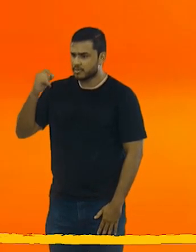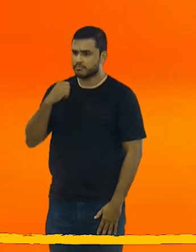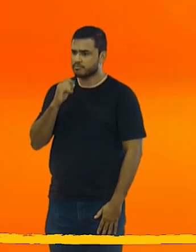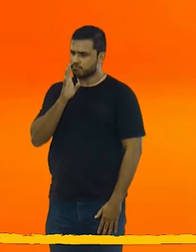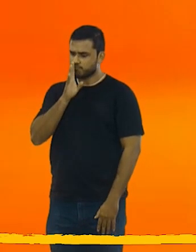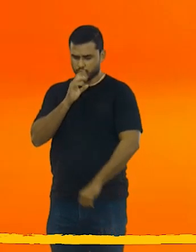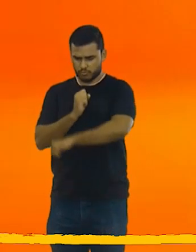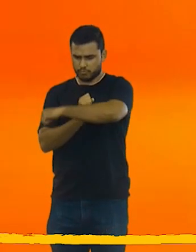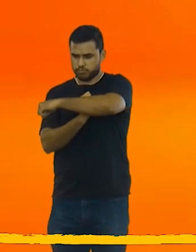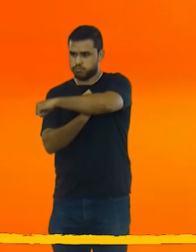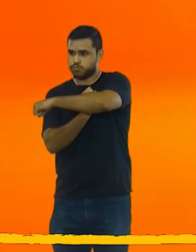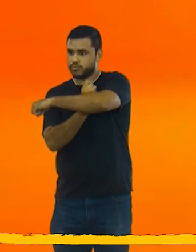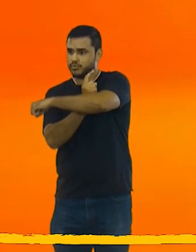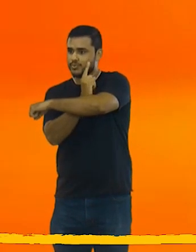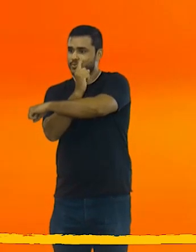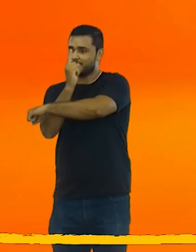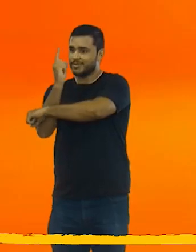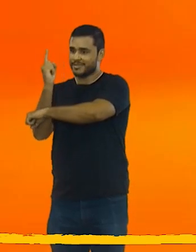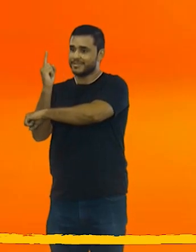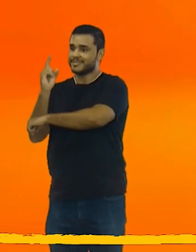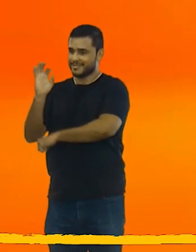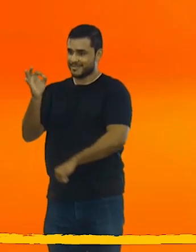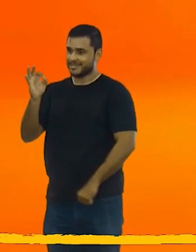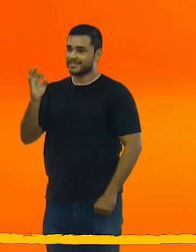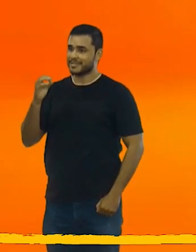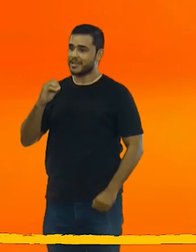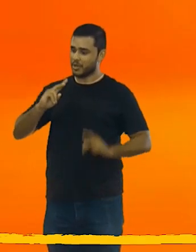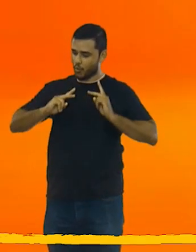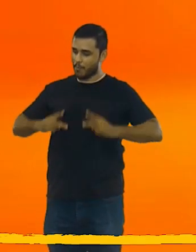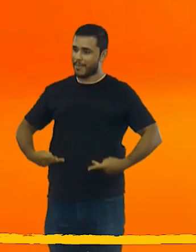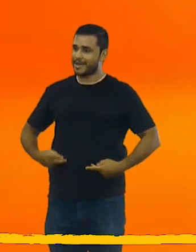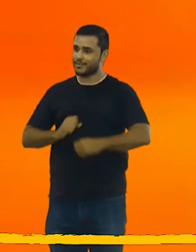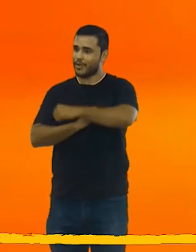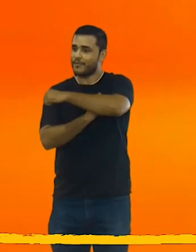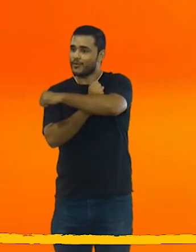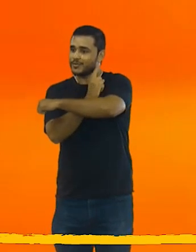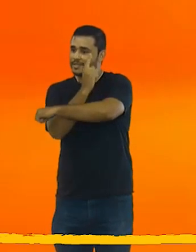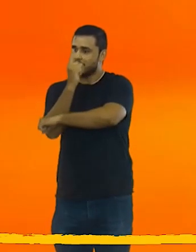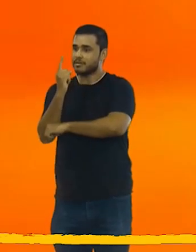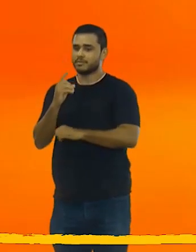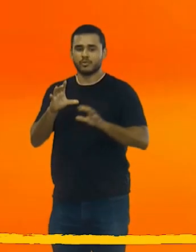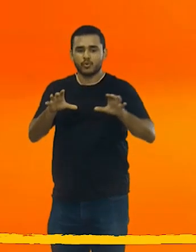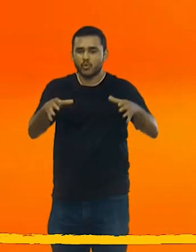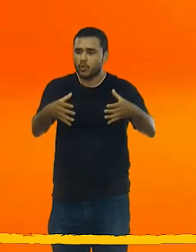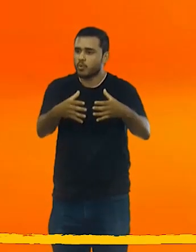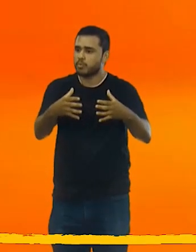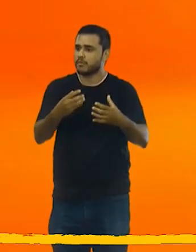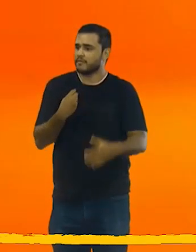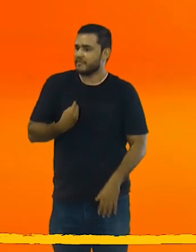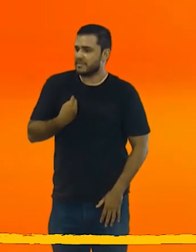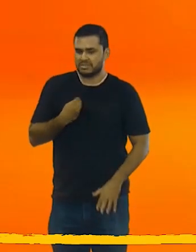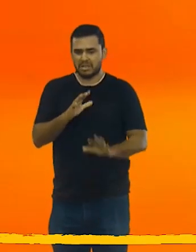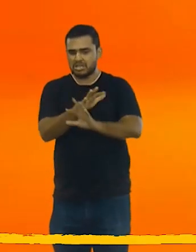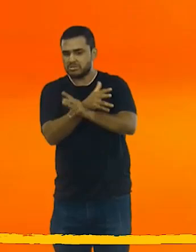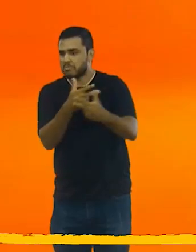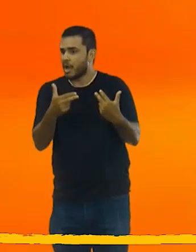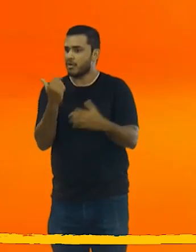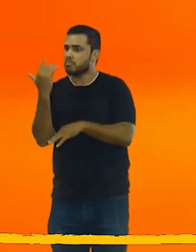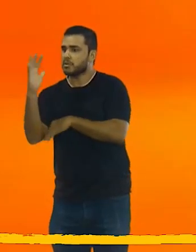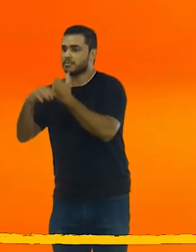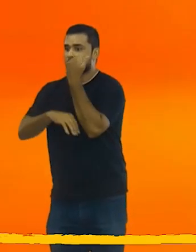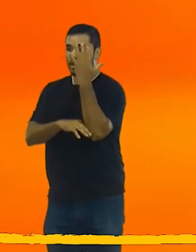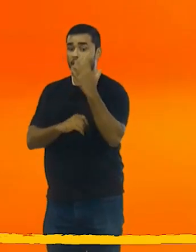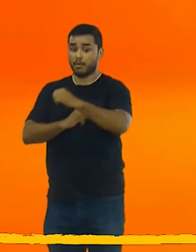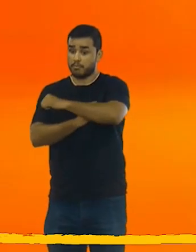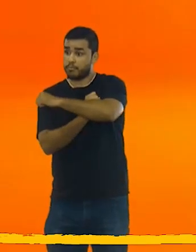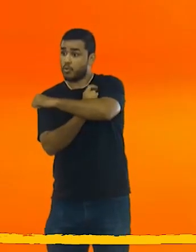Darwin, para entender que só o mais forte sobrevive. Para entender a natureza, eu uso o determinismo